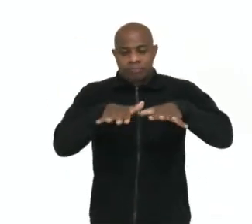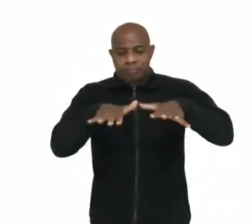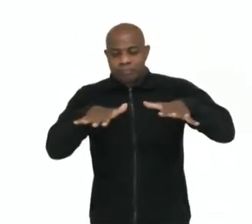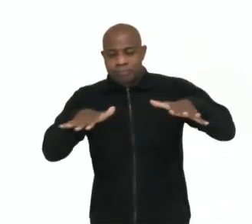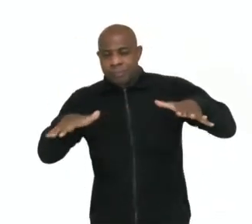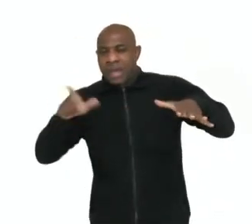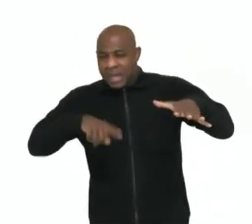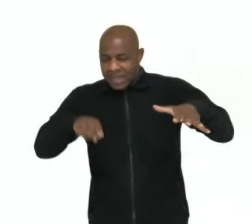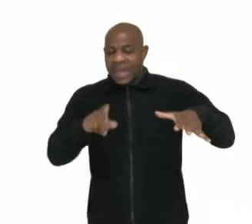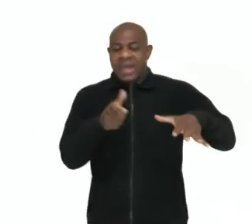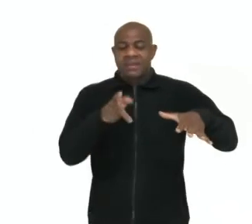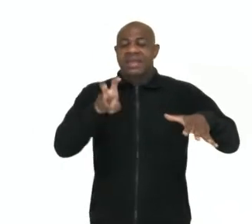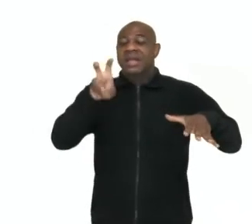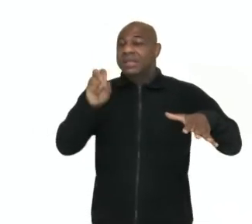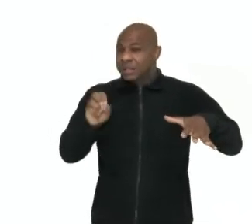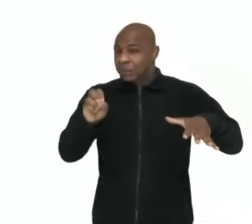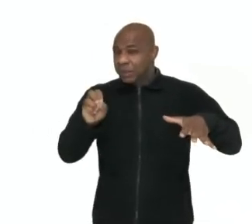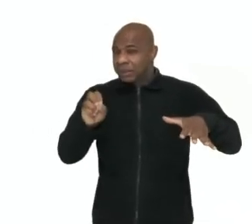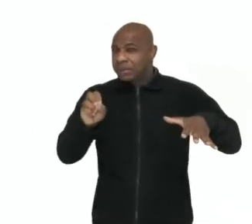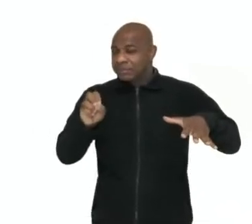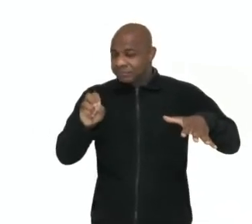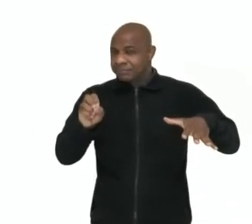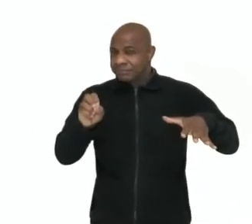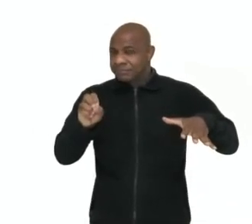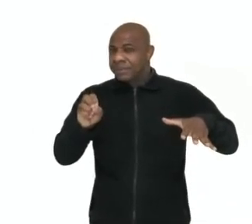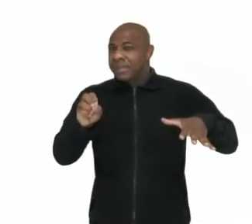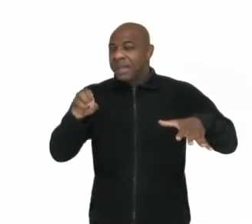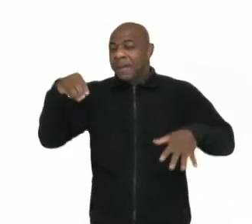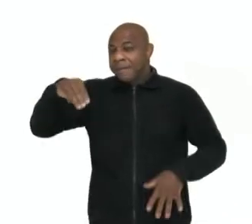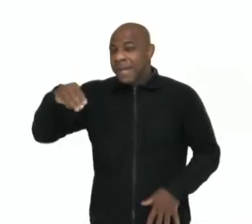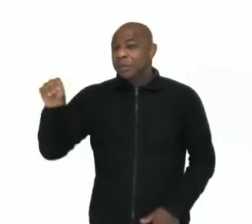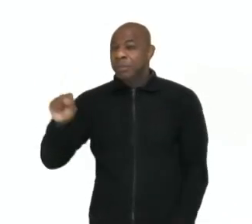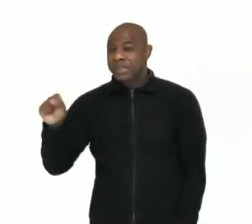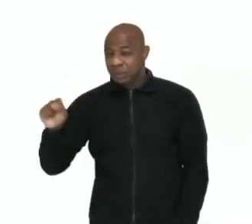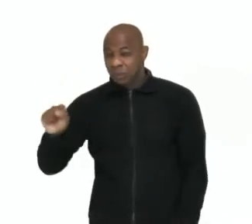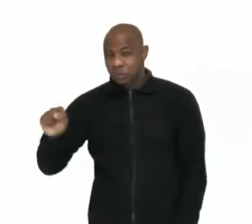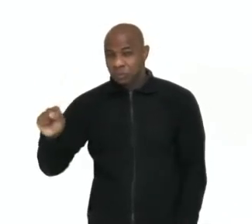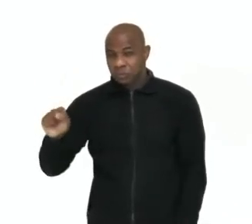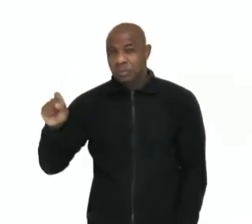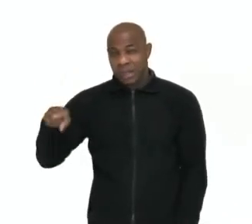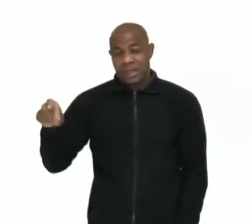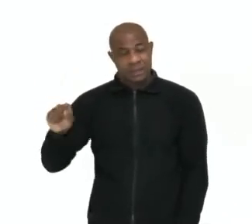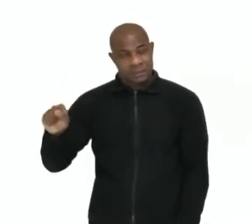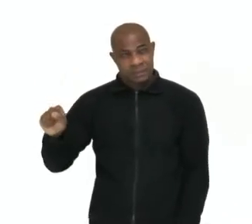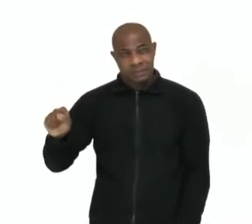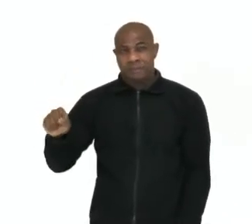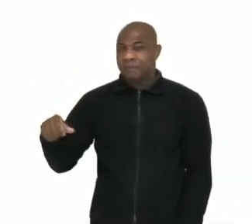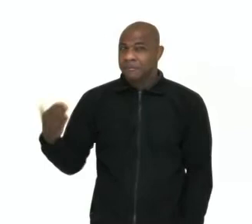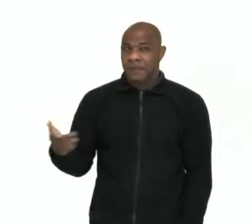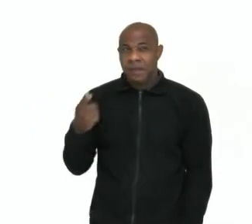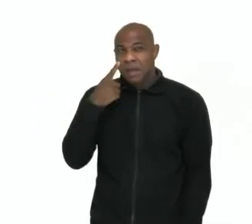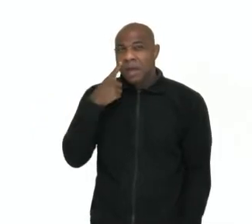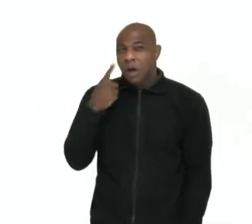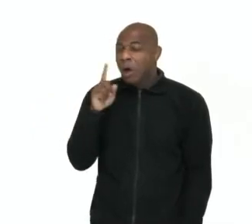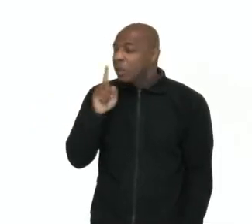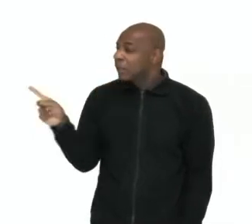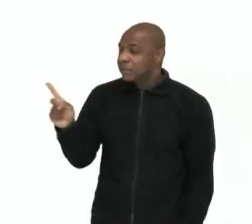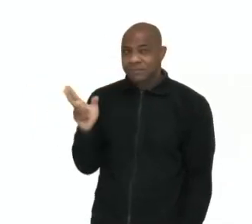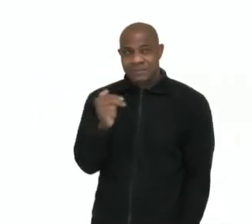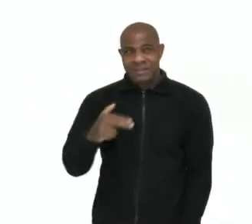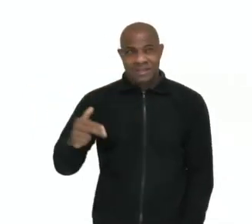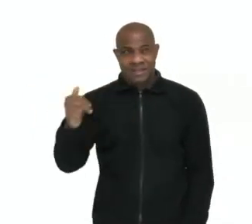é 150 metros por segundo. Deixa eu só pôr aqui rapidão para você. Pessoal, olha só, dê uma olhadinha aqui